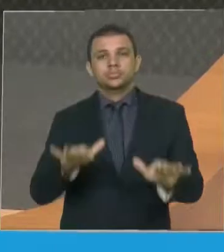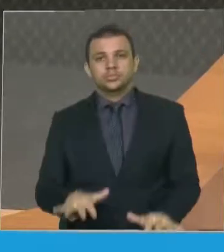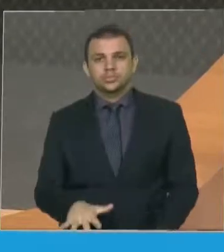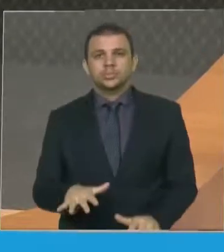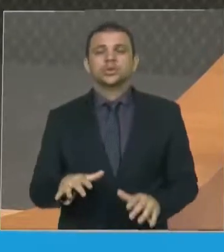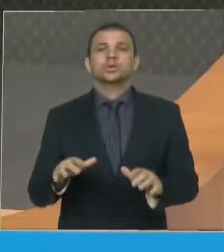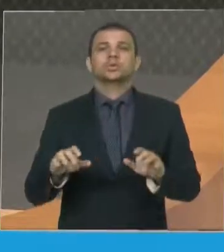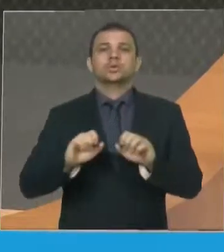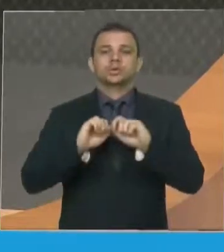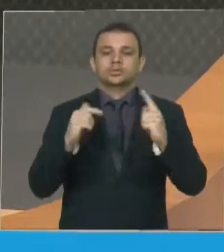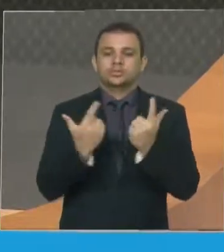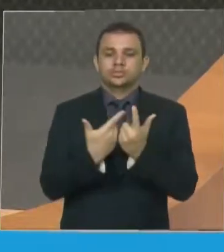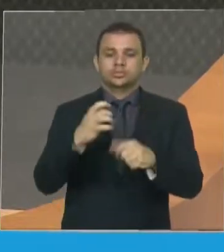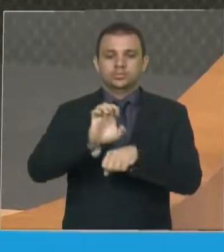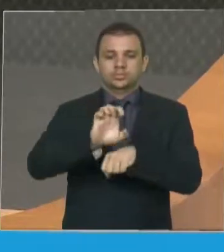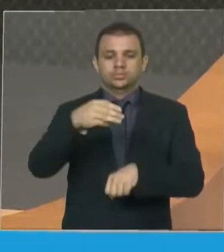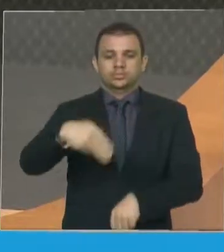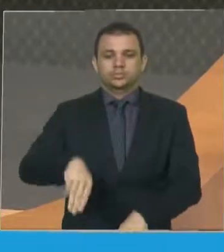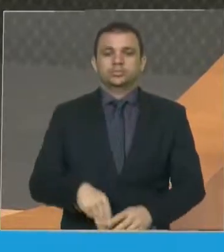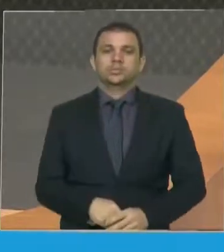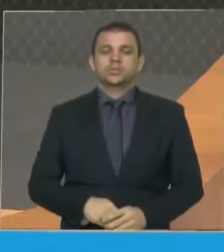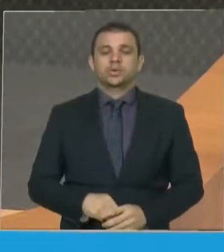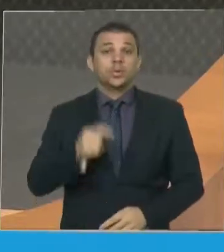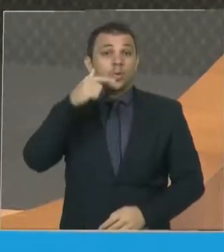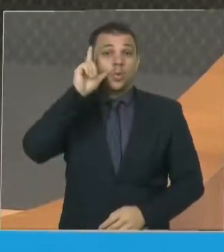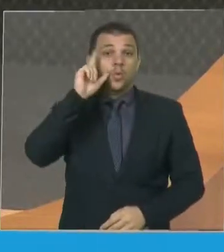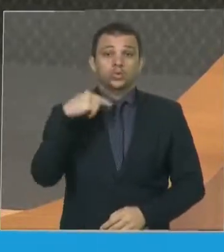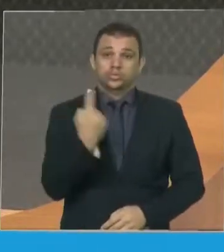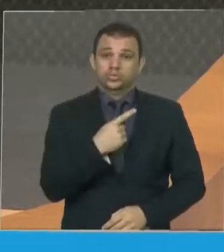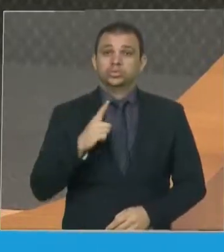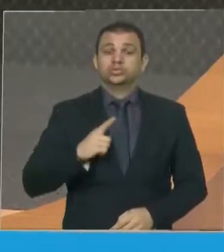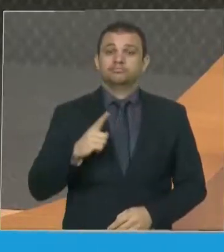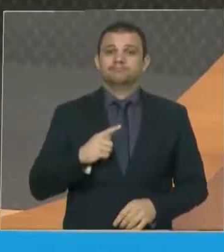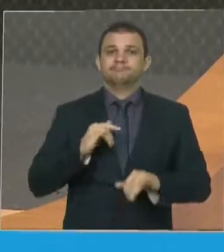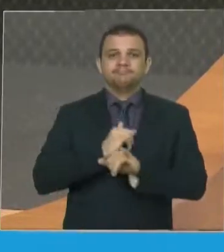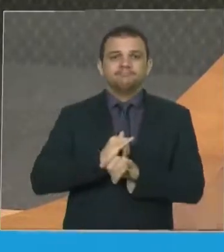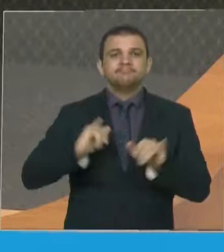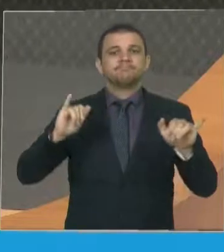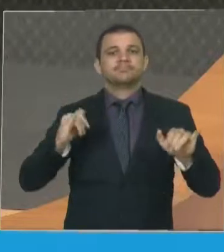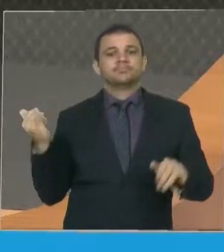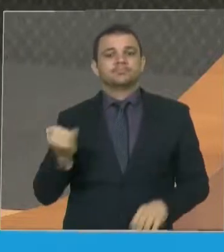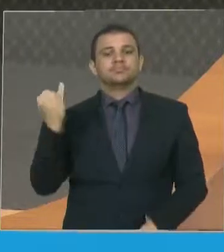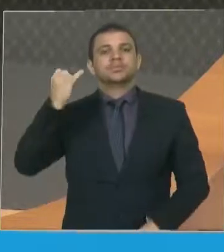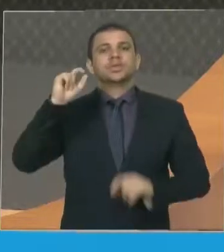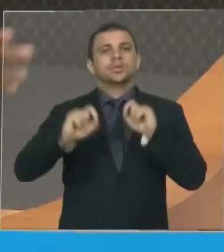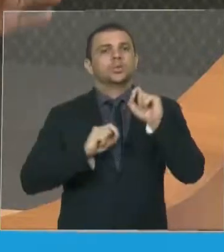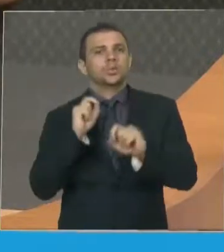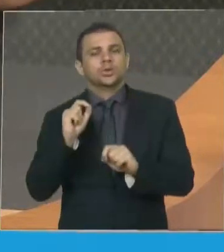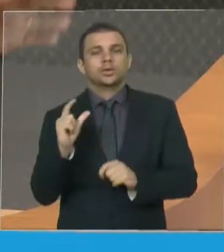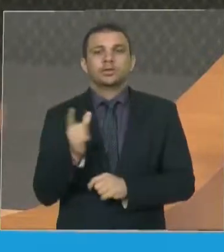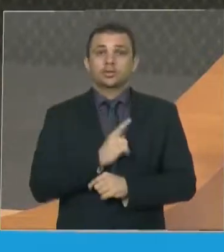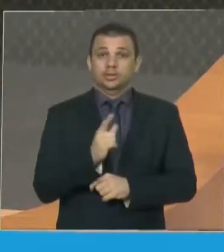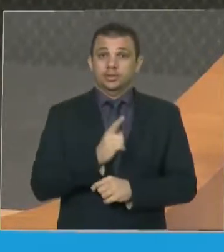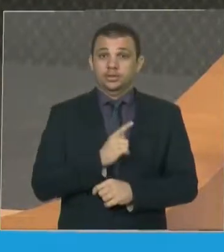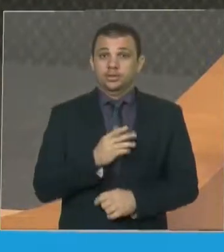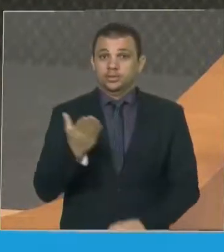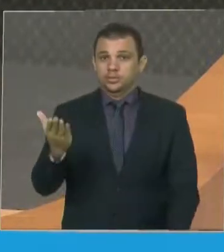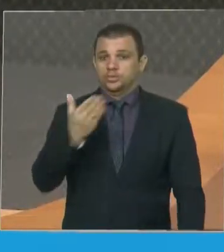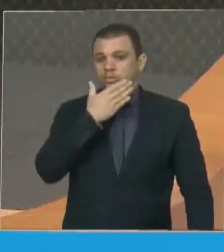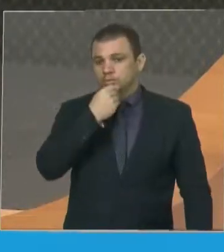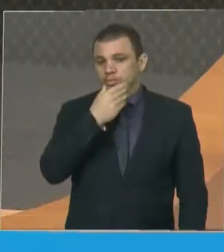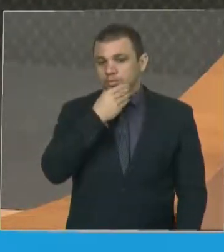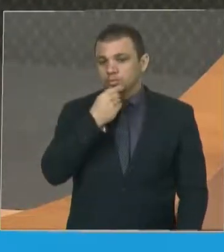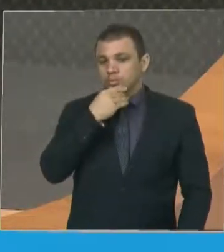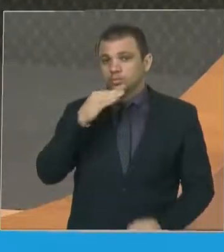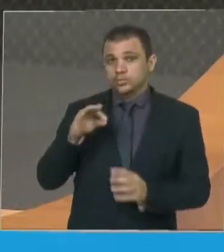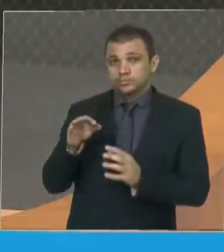dúvida disso. Ontem nós fizemos um ato profético, pastor Vieira, né? Nós colocamos esse pequeno homem de quase 12